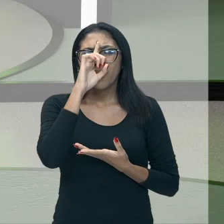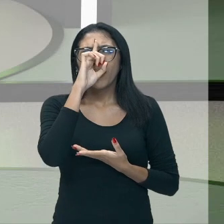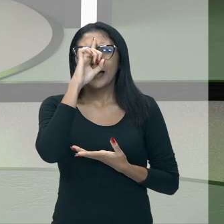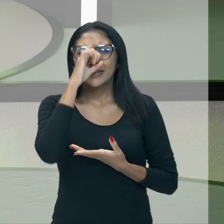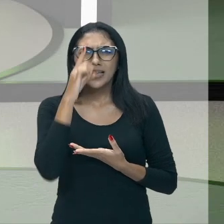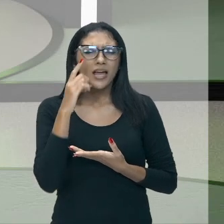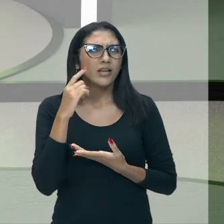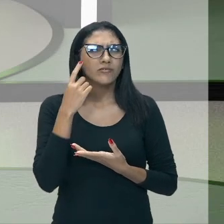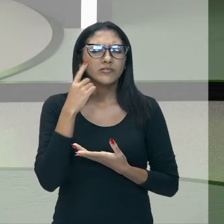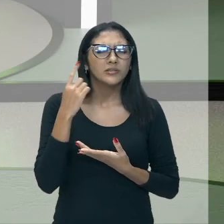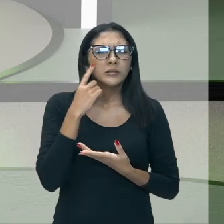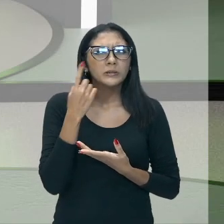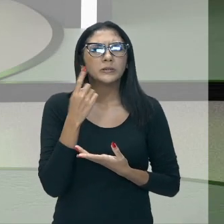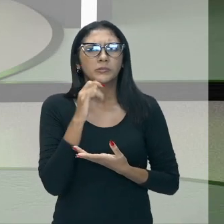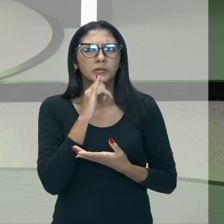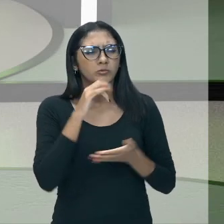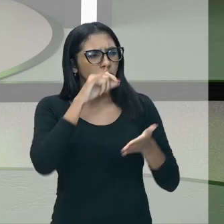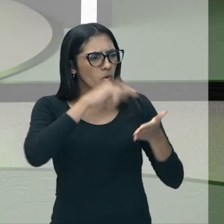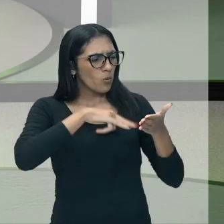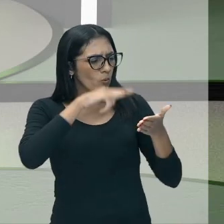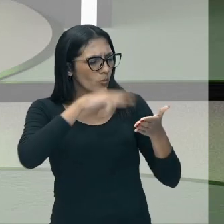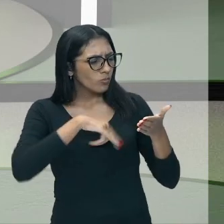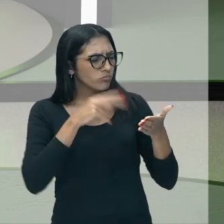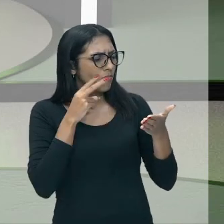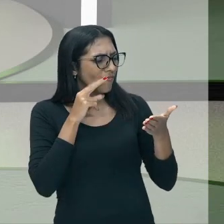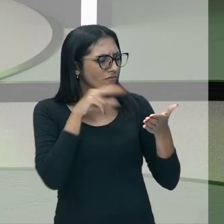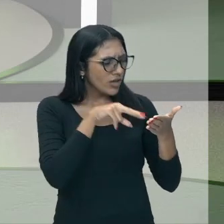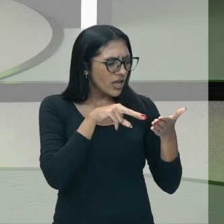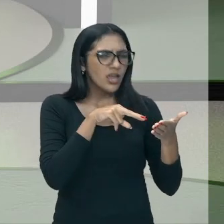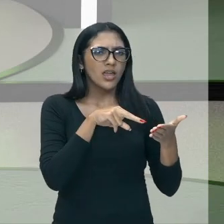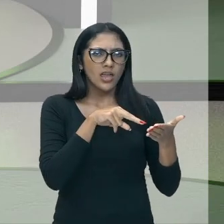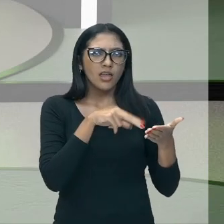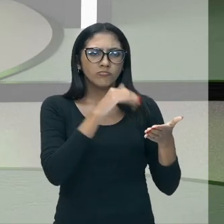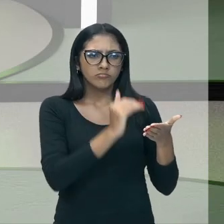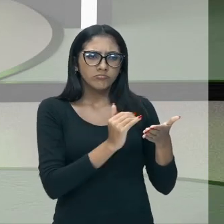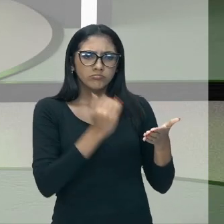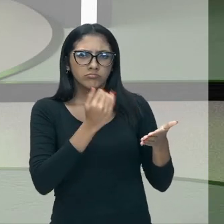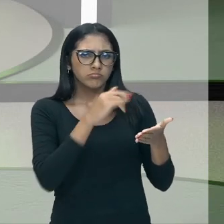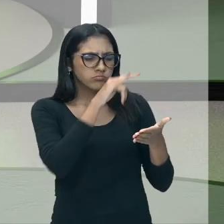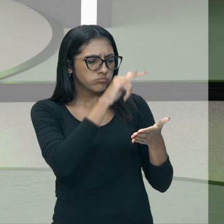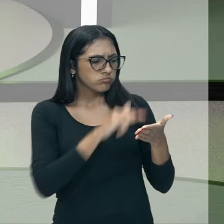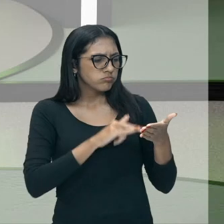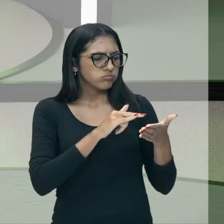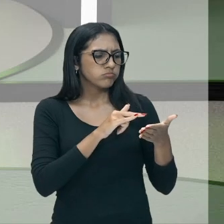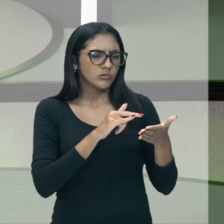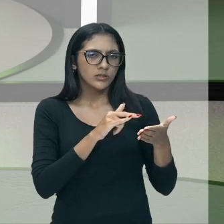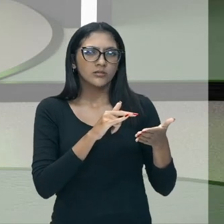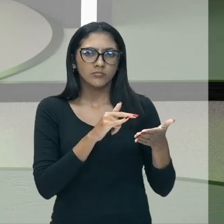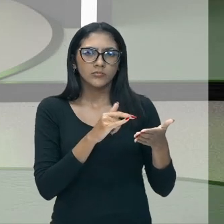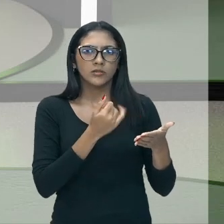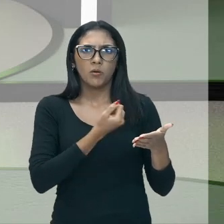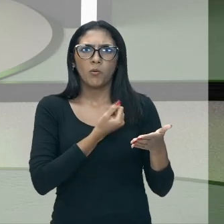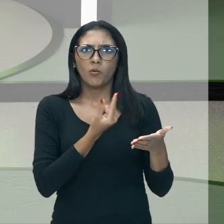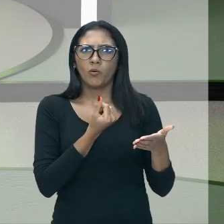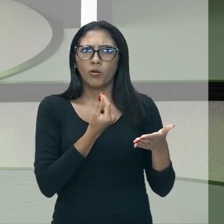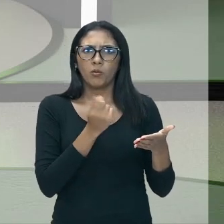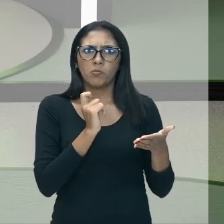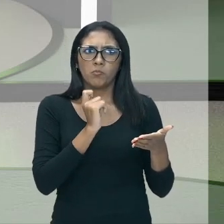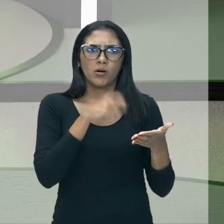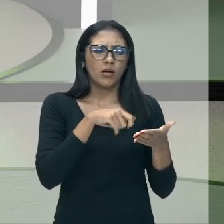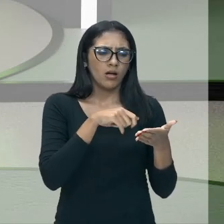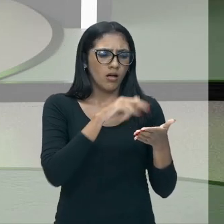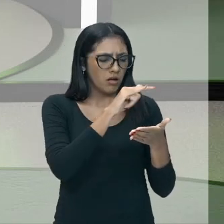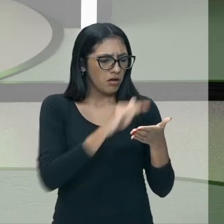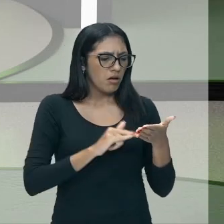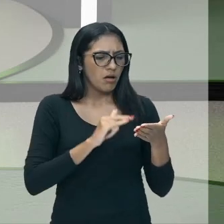quando chega a conta de energia? A conta de energia chega na sua casa devido a termos um